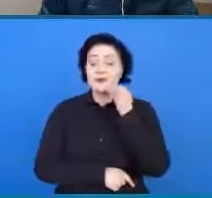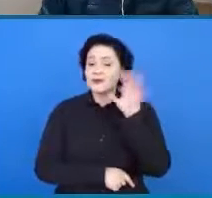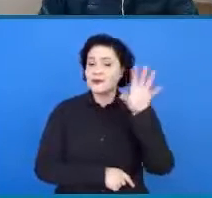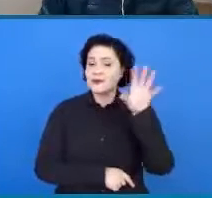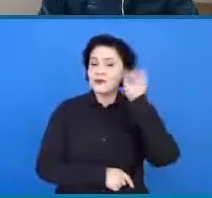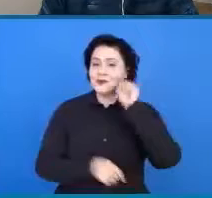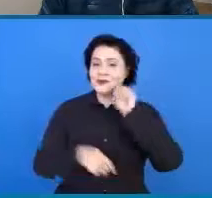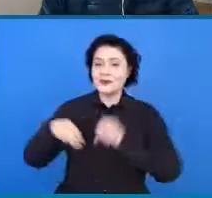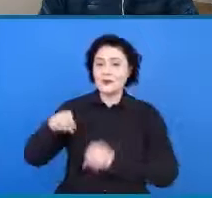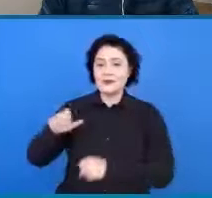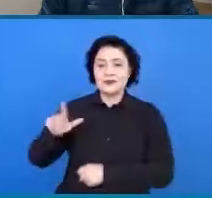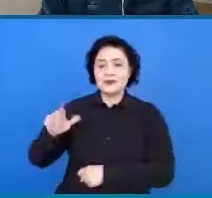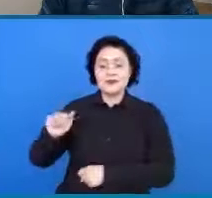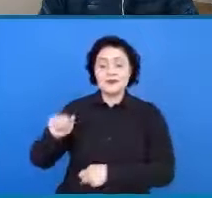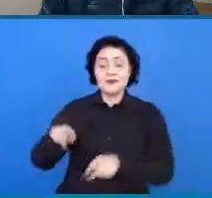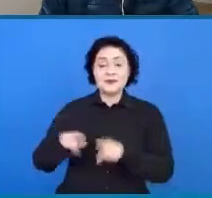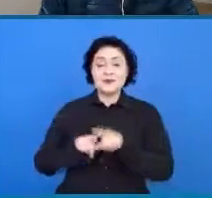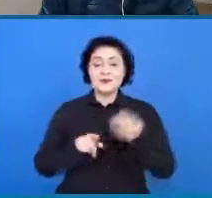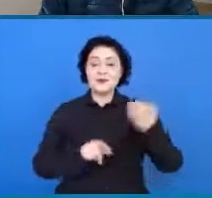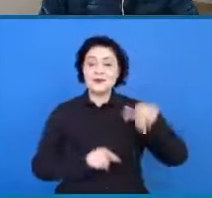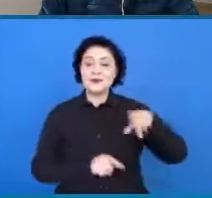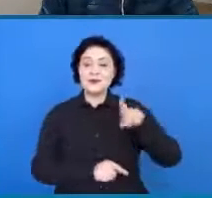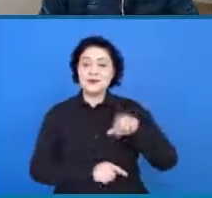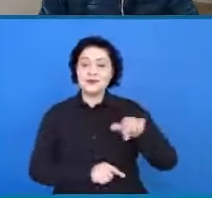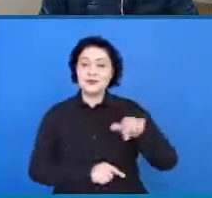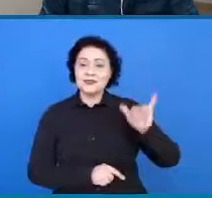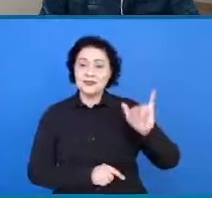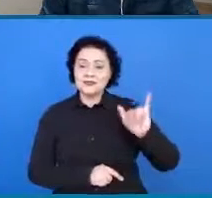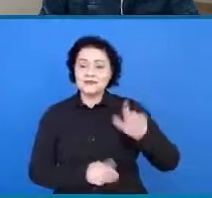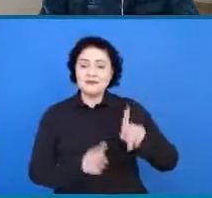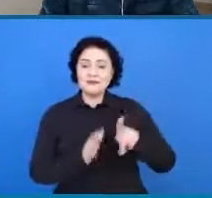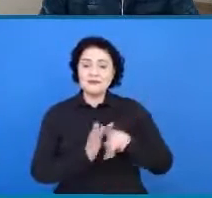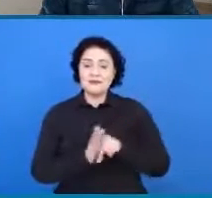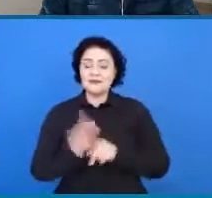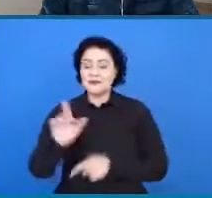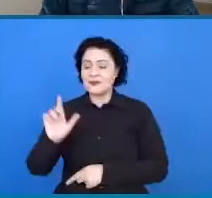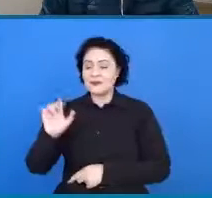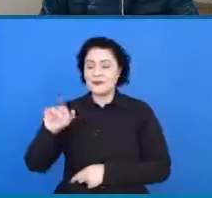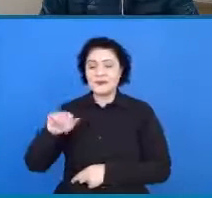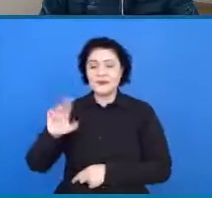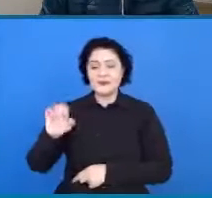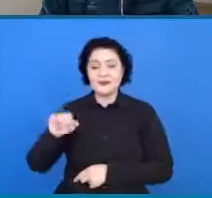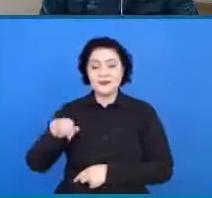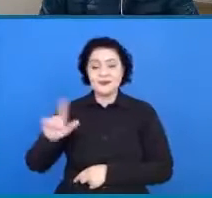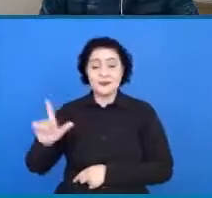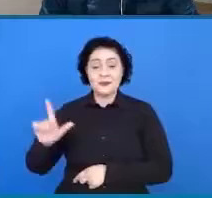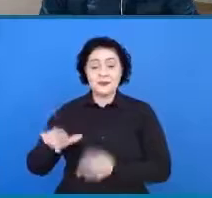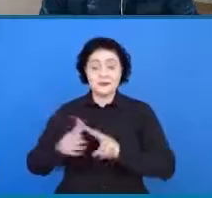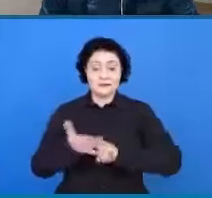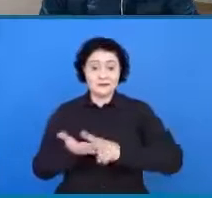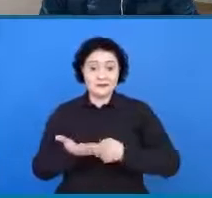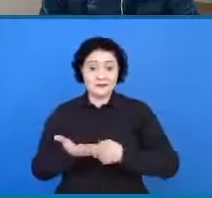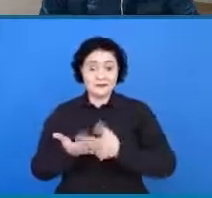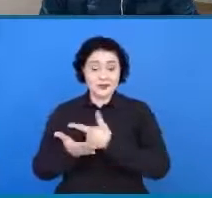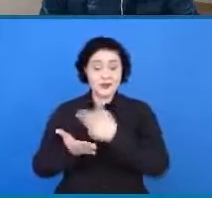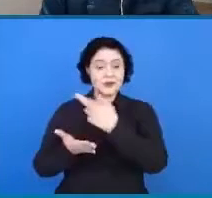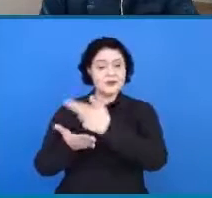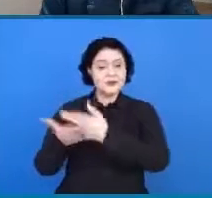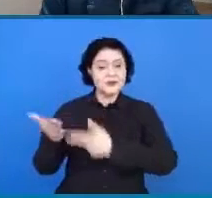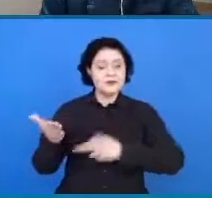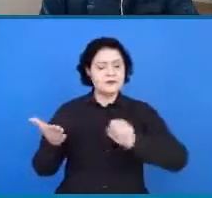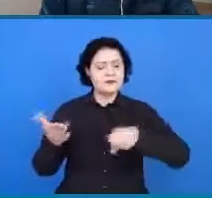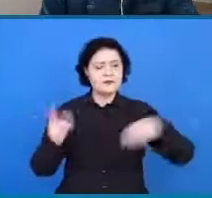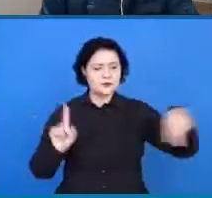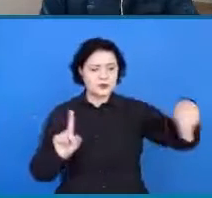da Malena do Andrey do próprio link na tradução e de outros redatores a participação dos mentores